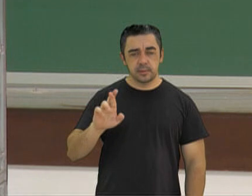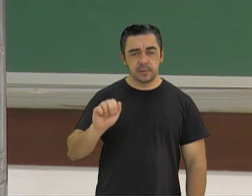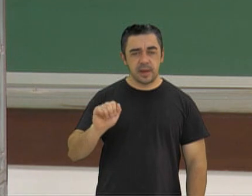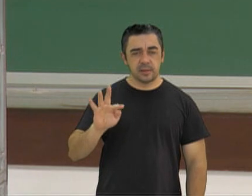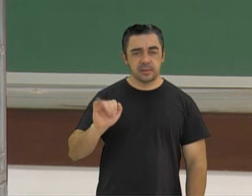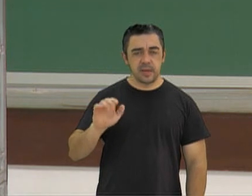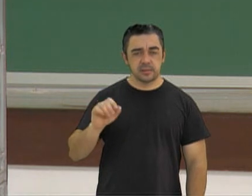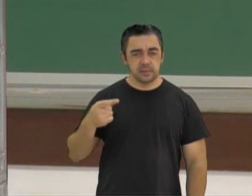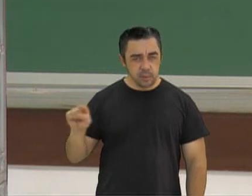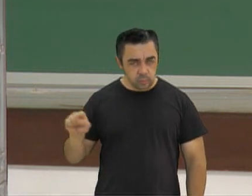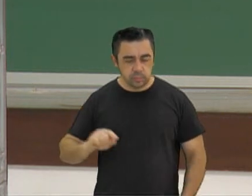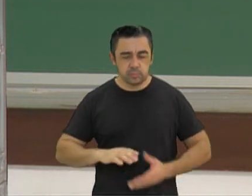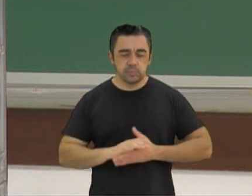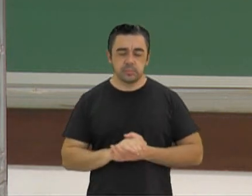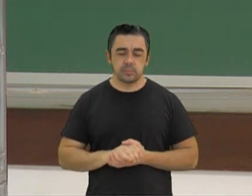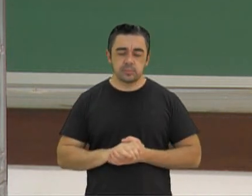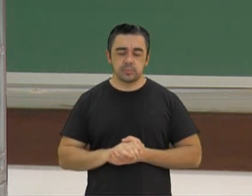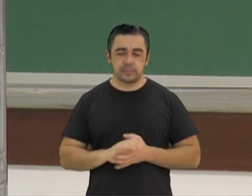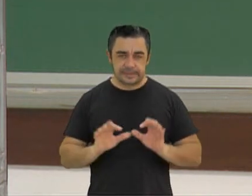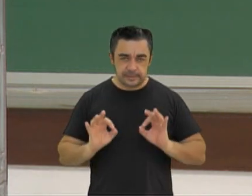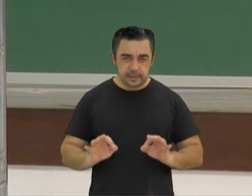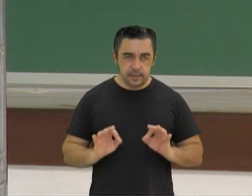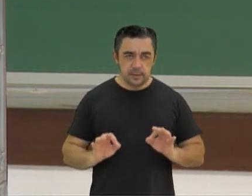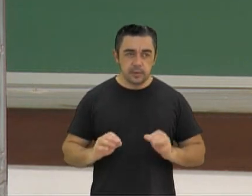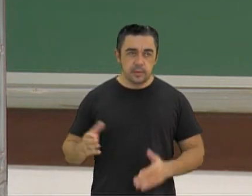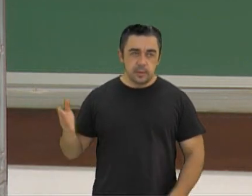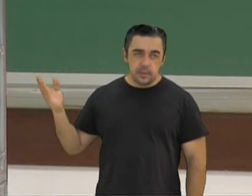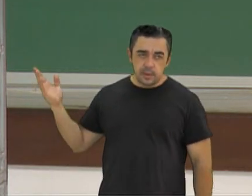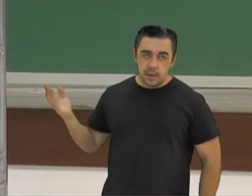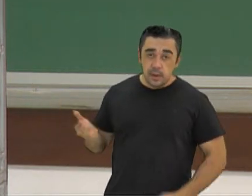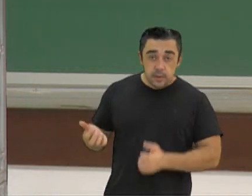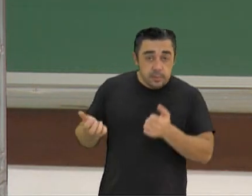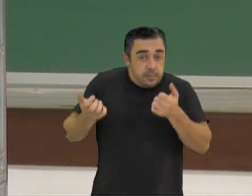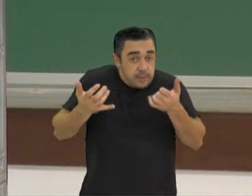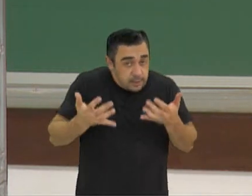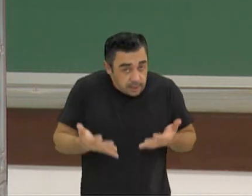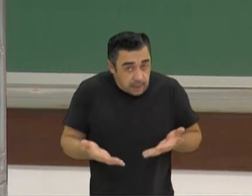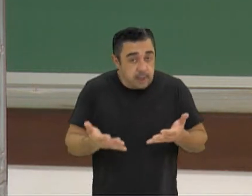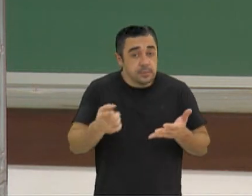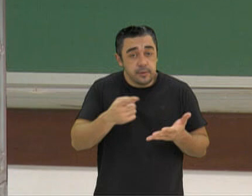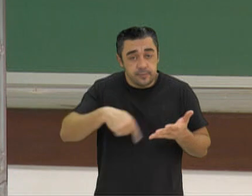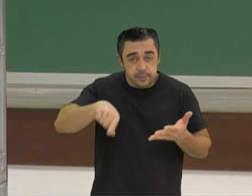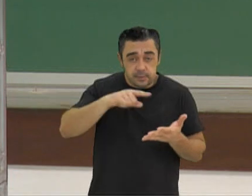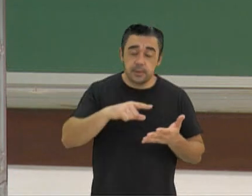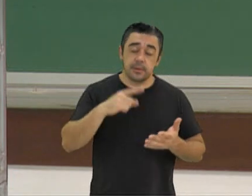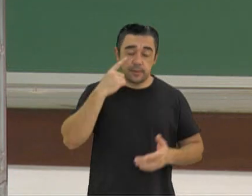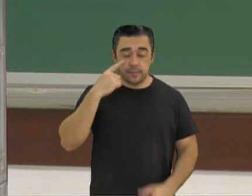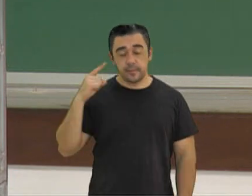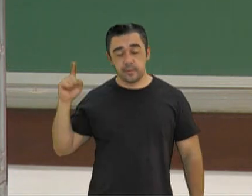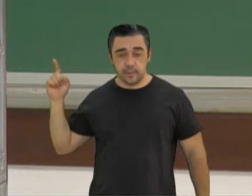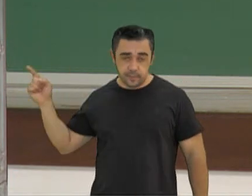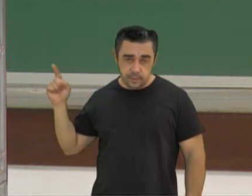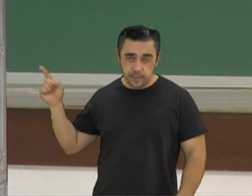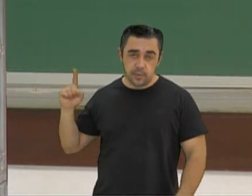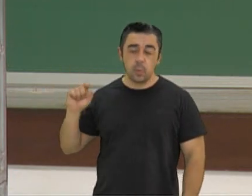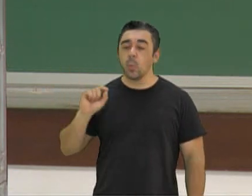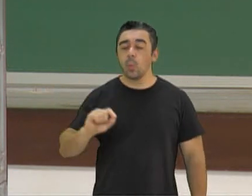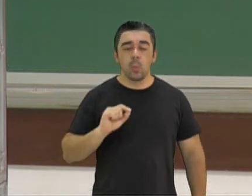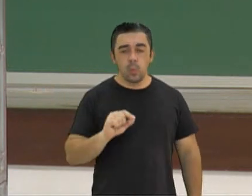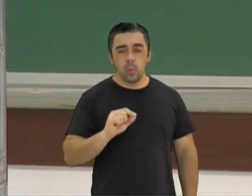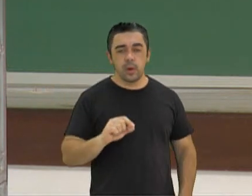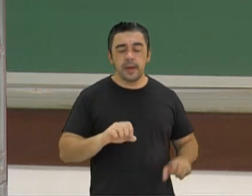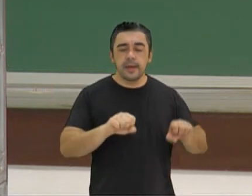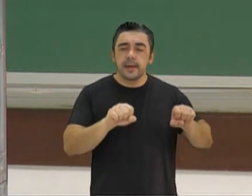Show! Na desidrogenação, como eu acabei de falar para vocês, né, galera? Nós temos a questão, então, de que o que